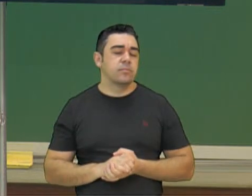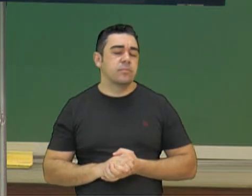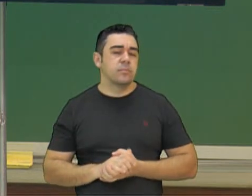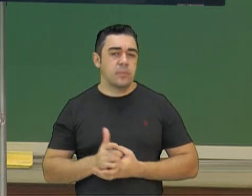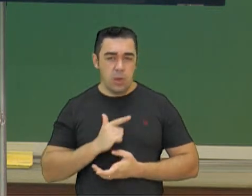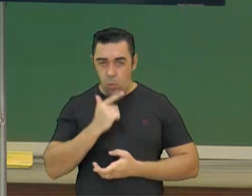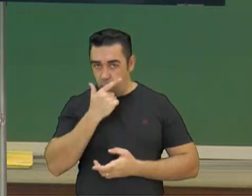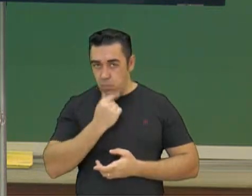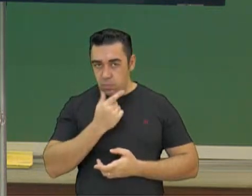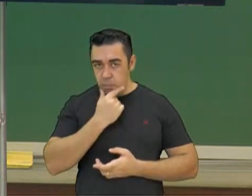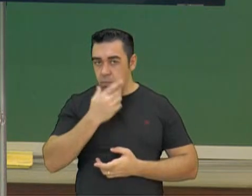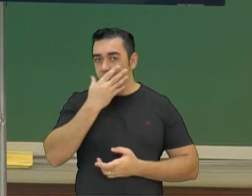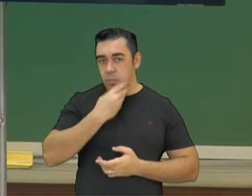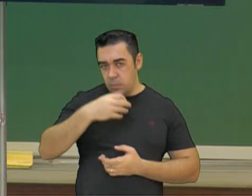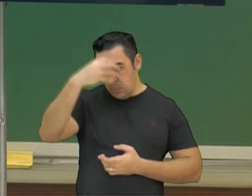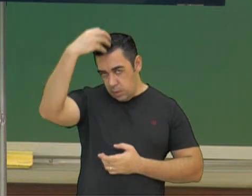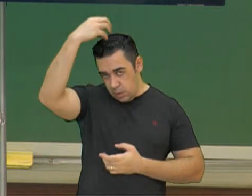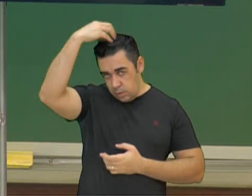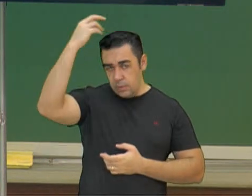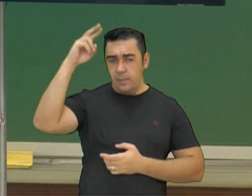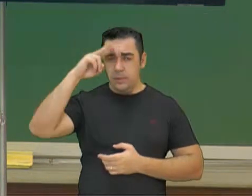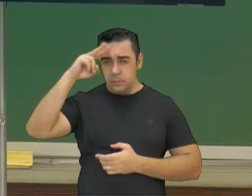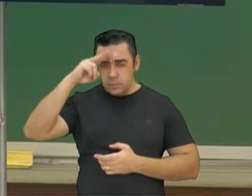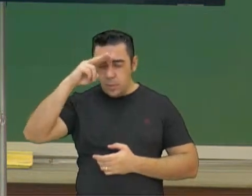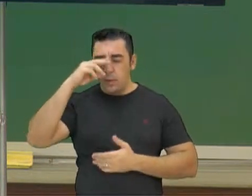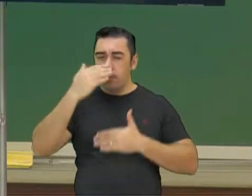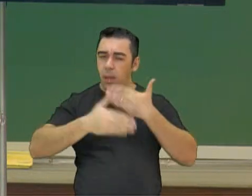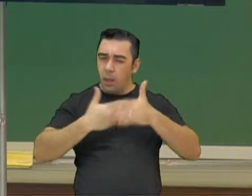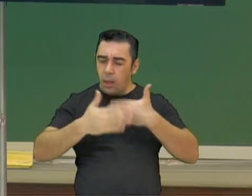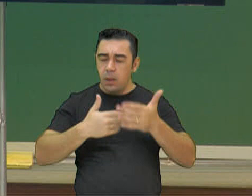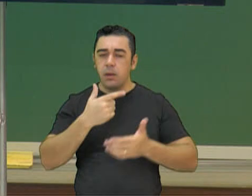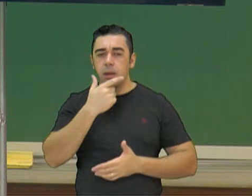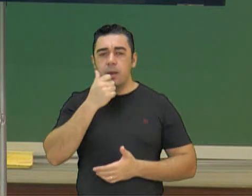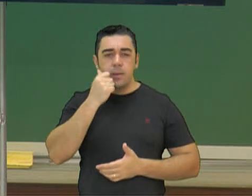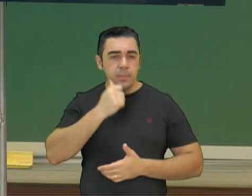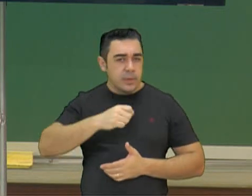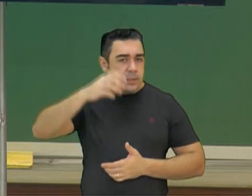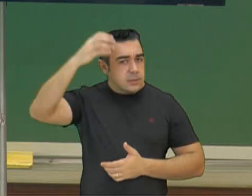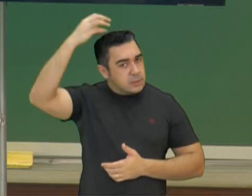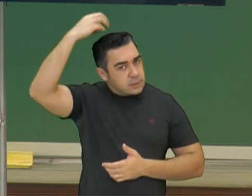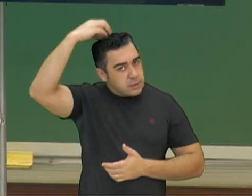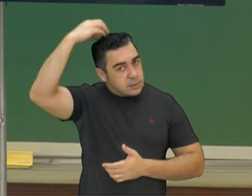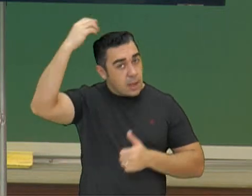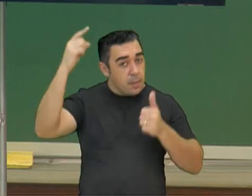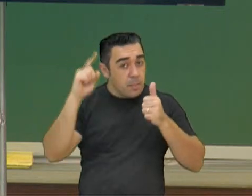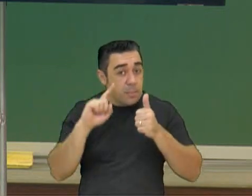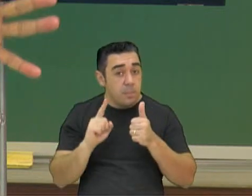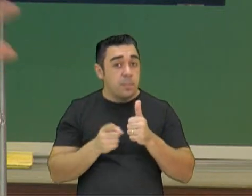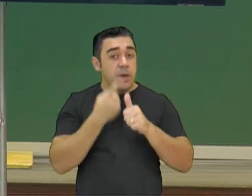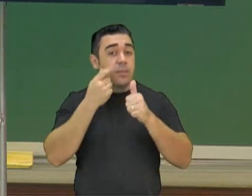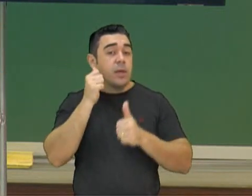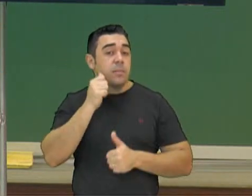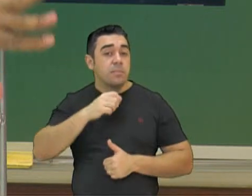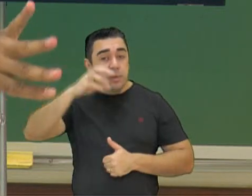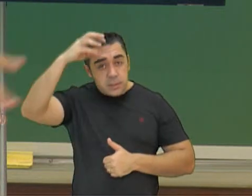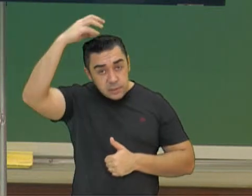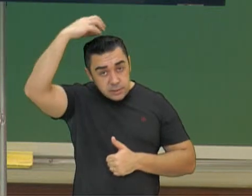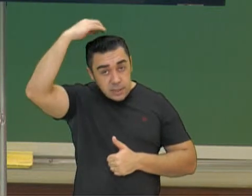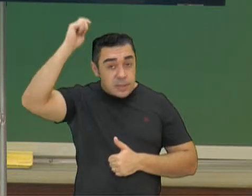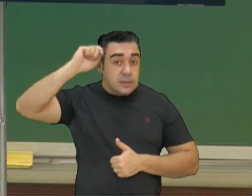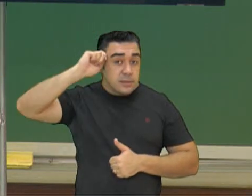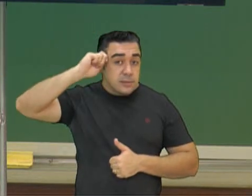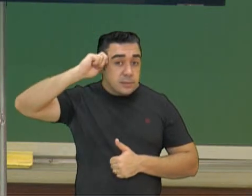tem o príncipe, né? Tem toda uma história lá. A princesa é a primeira princesa negra que aparece, isso já é um outro fato que você